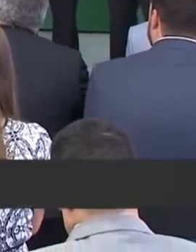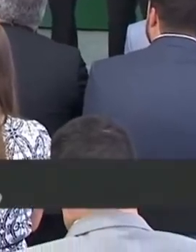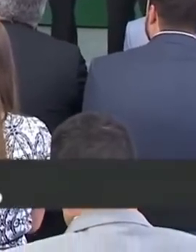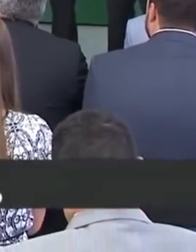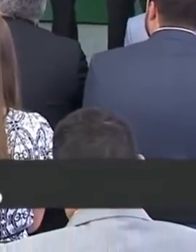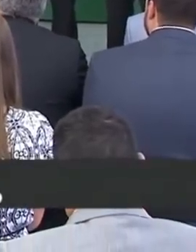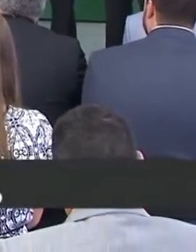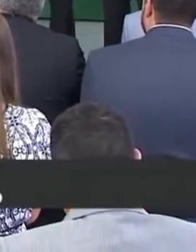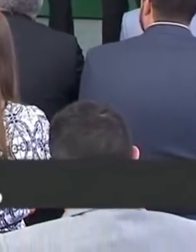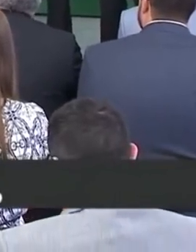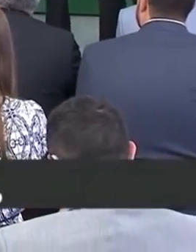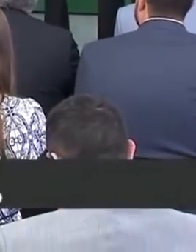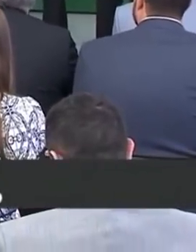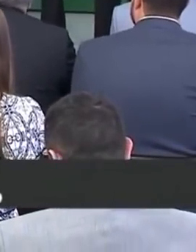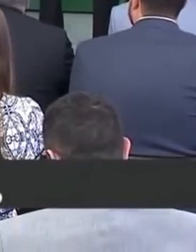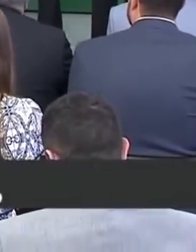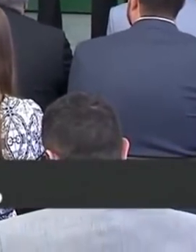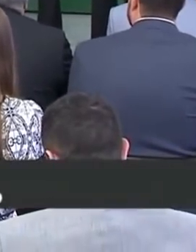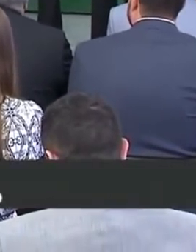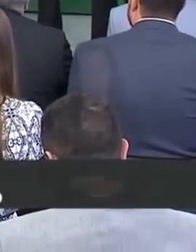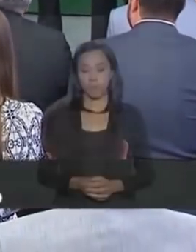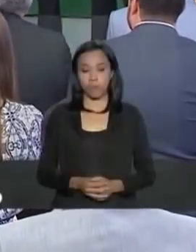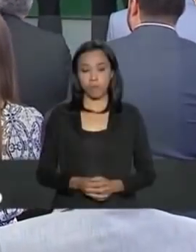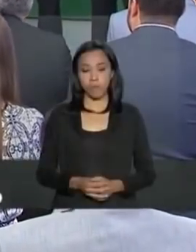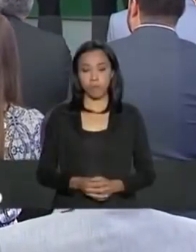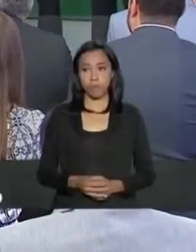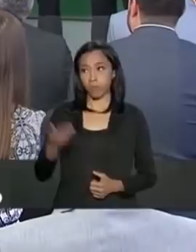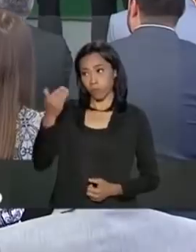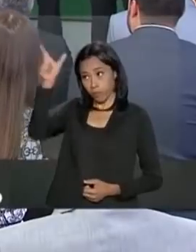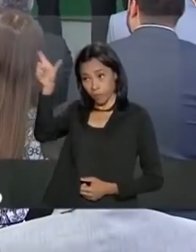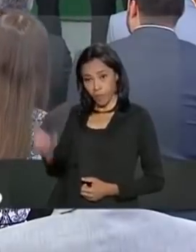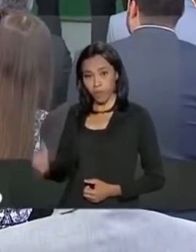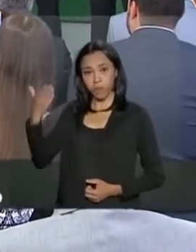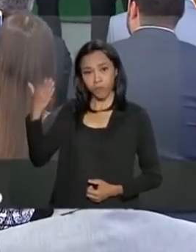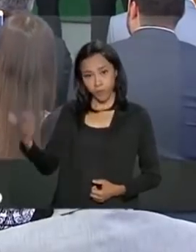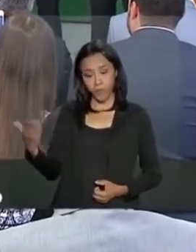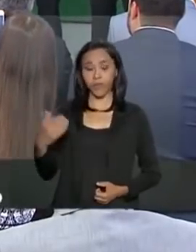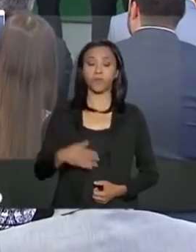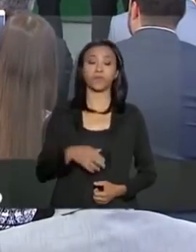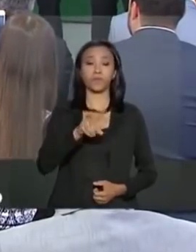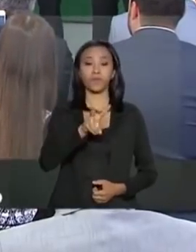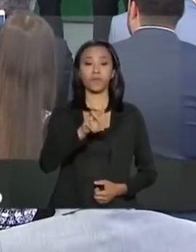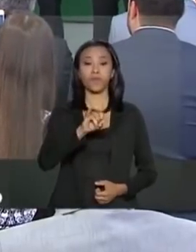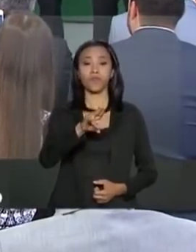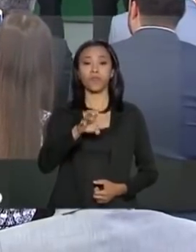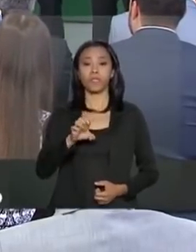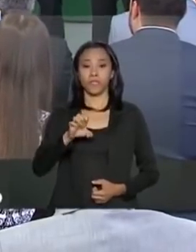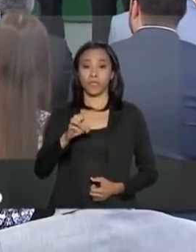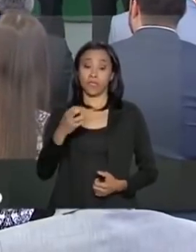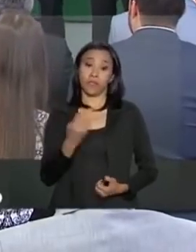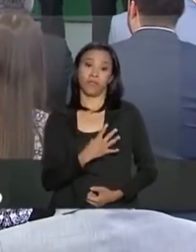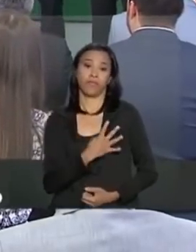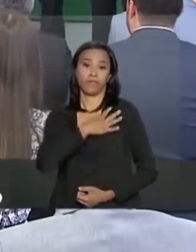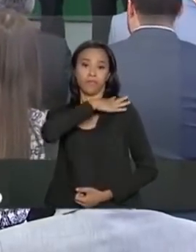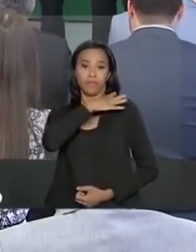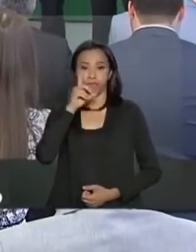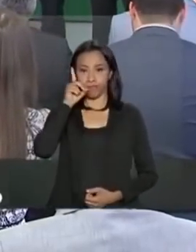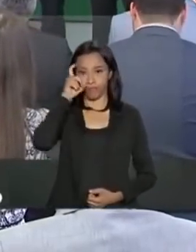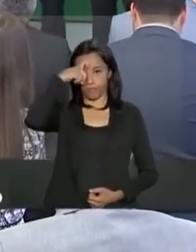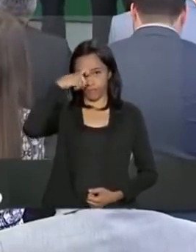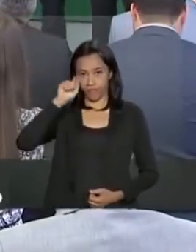bolsonaro Senhor vice-presidente da República meu contemporâneo de academia mitas Agulhas Negras Amilton